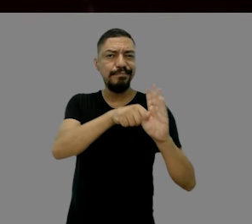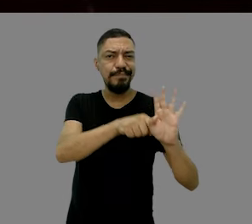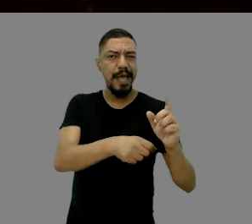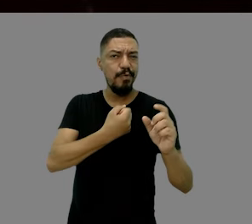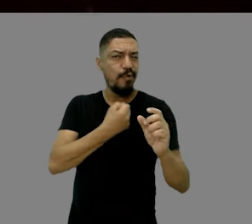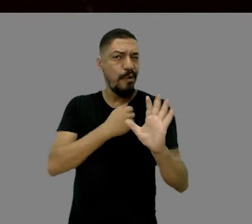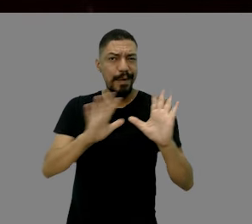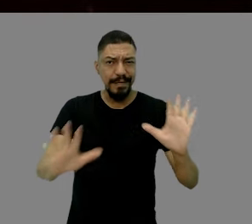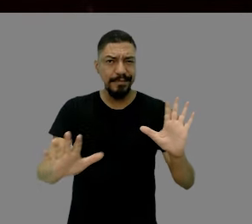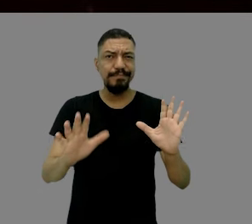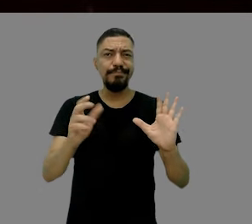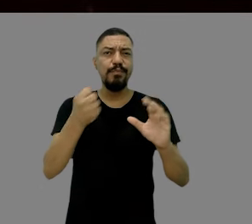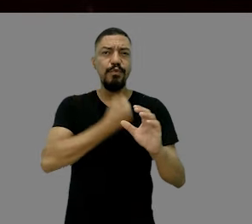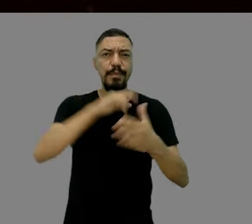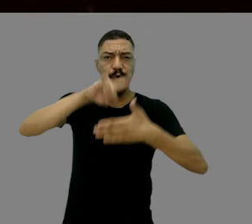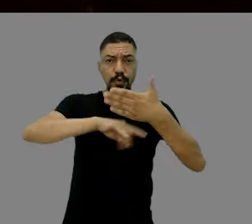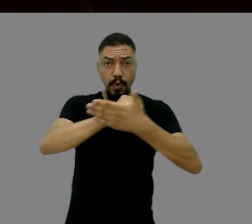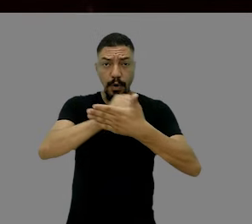com o número do contrato,